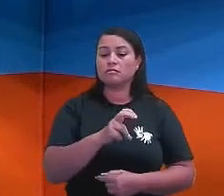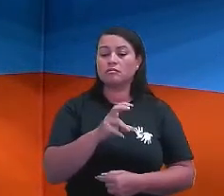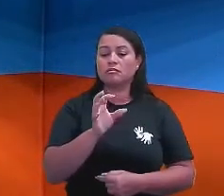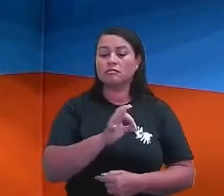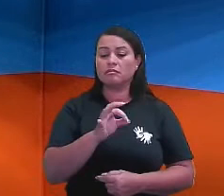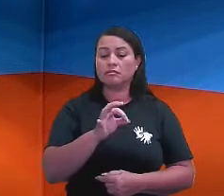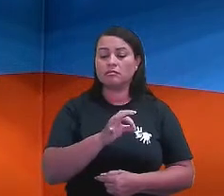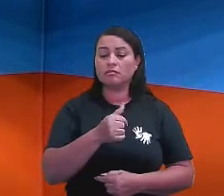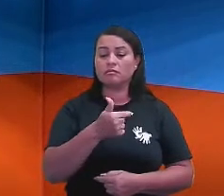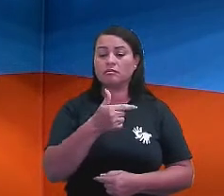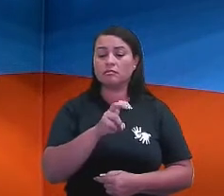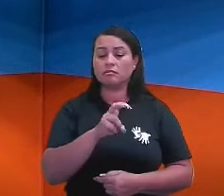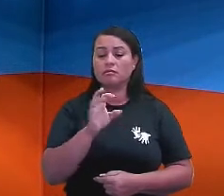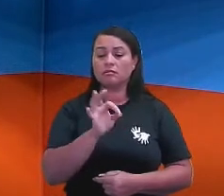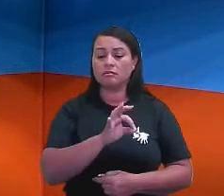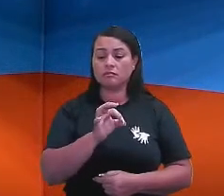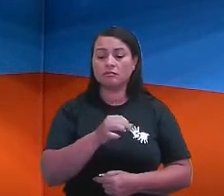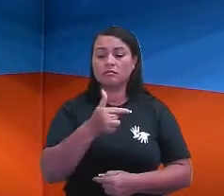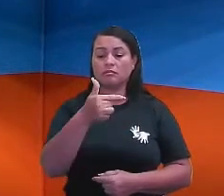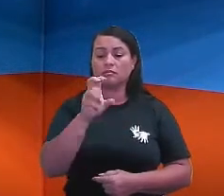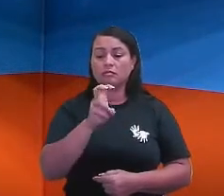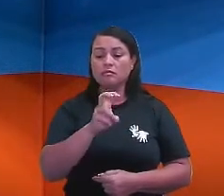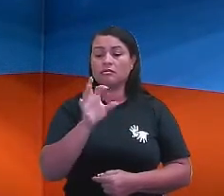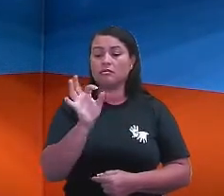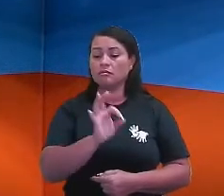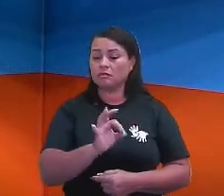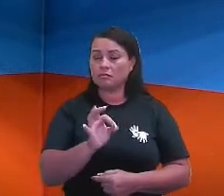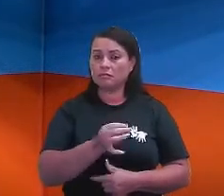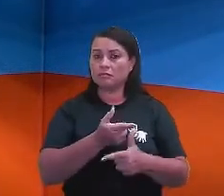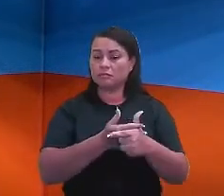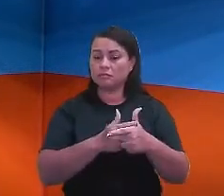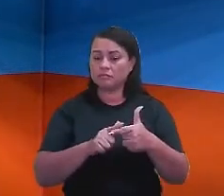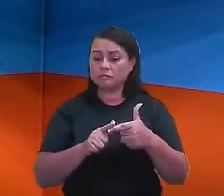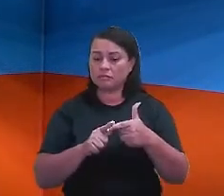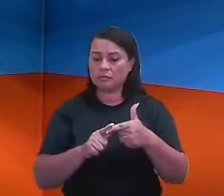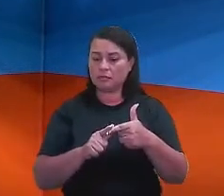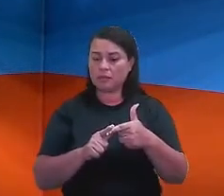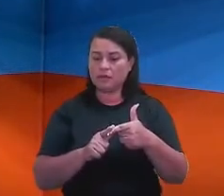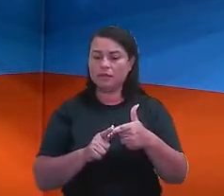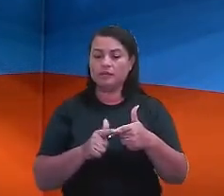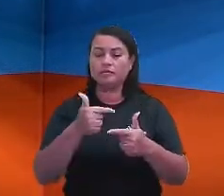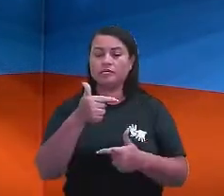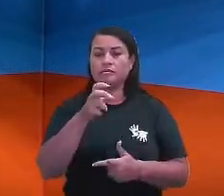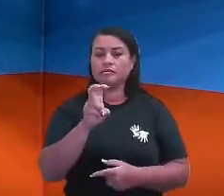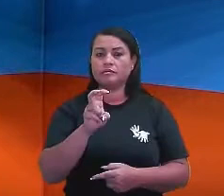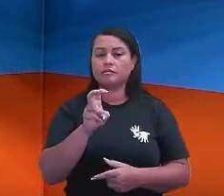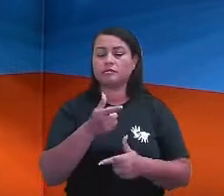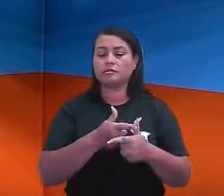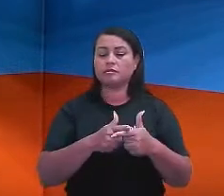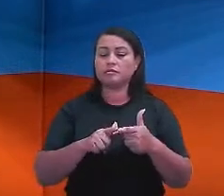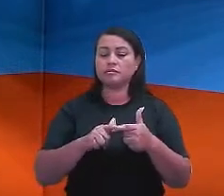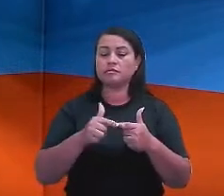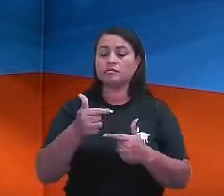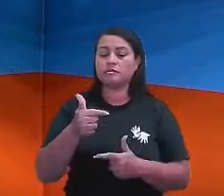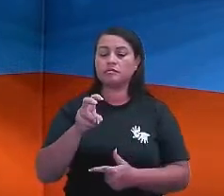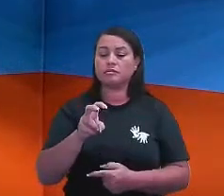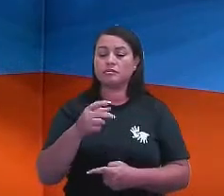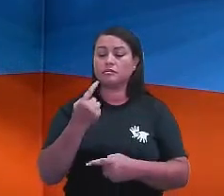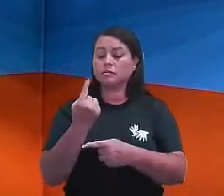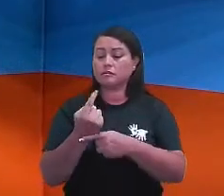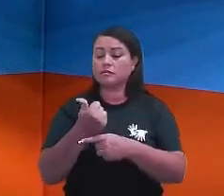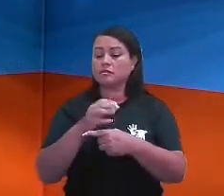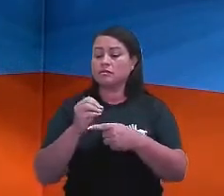25%, onde 25% é 25 sobre 100, dividindo 25 por 25, eu vou ter 1, 100 dividido